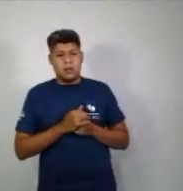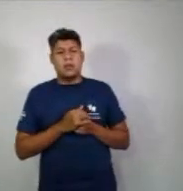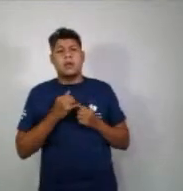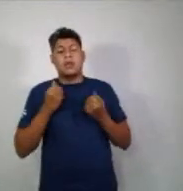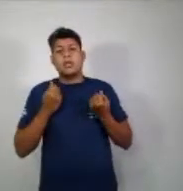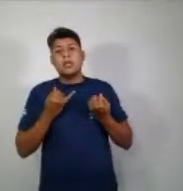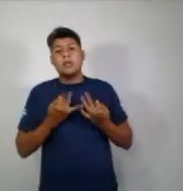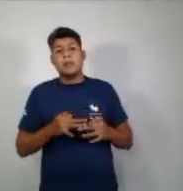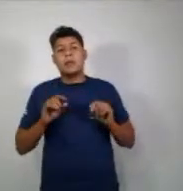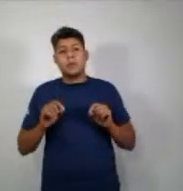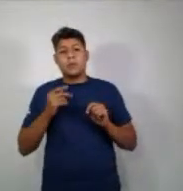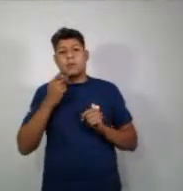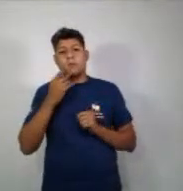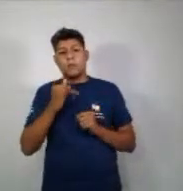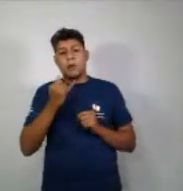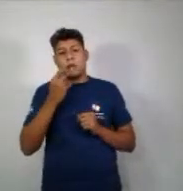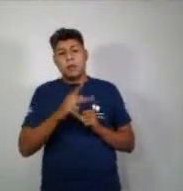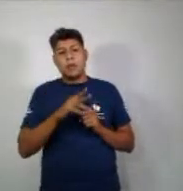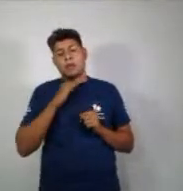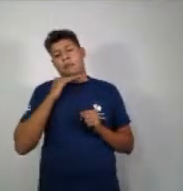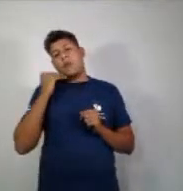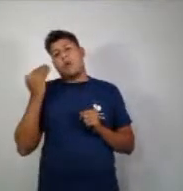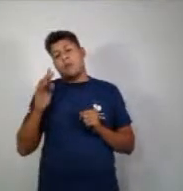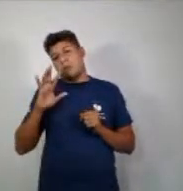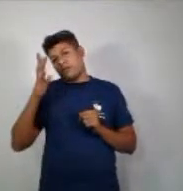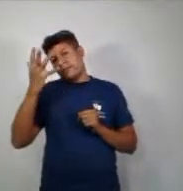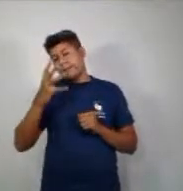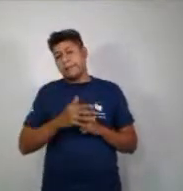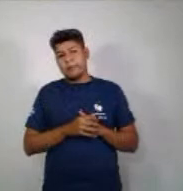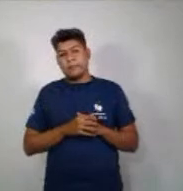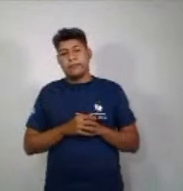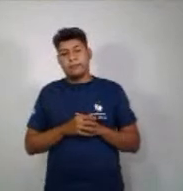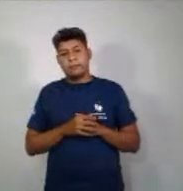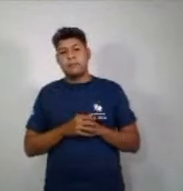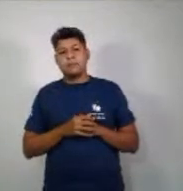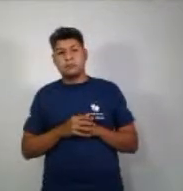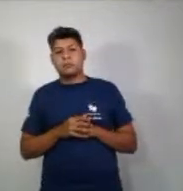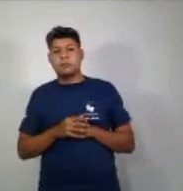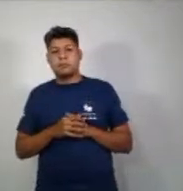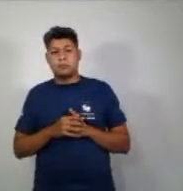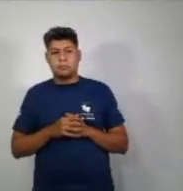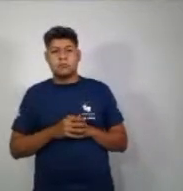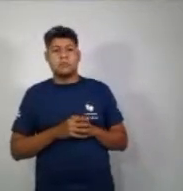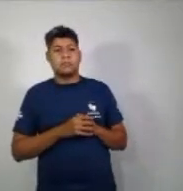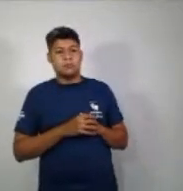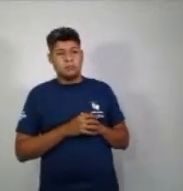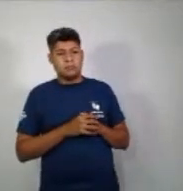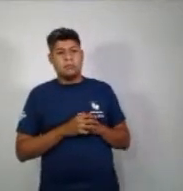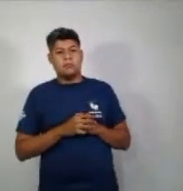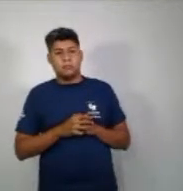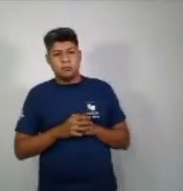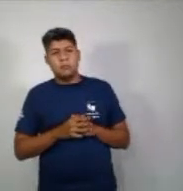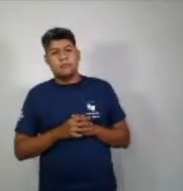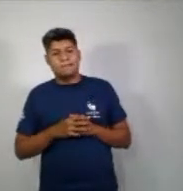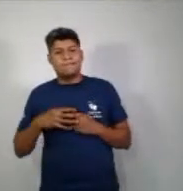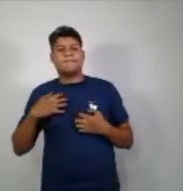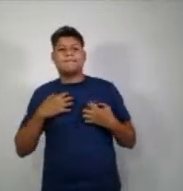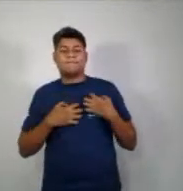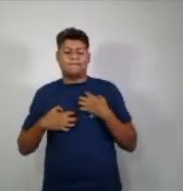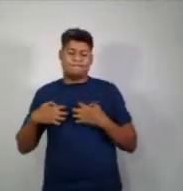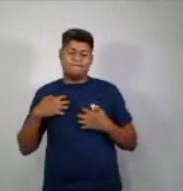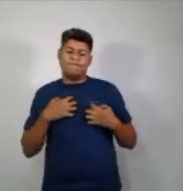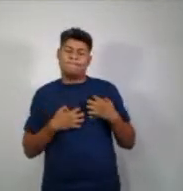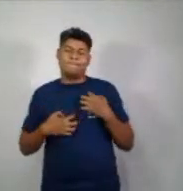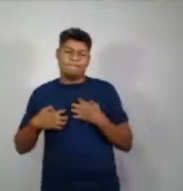contando que o pai dele tinha morrido. Meses E aí ele não depois, né? consegue muito disfarçar, exato, ele não consegue